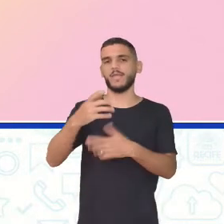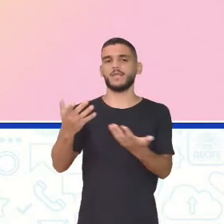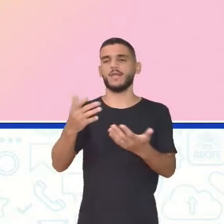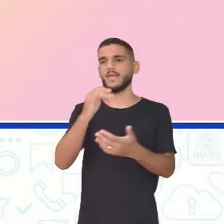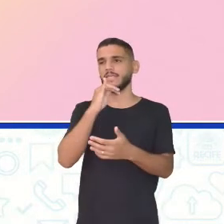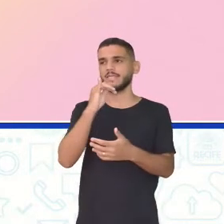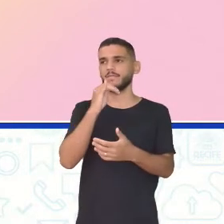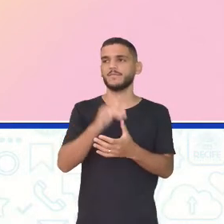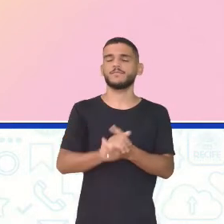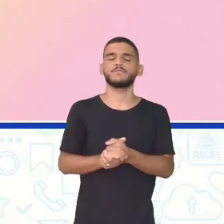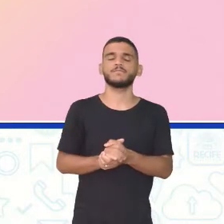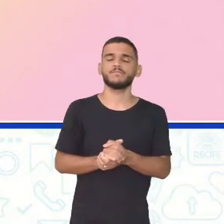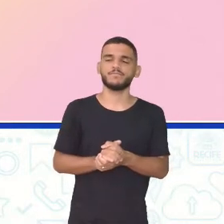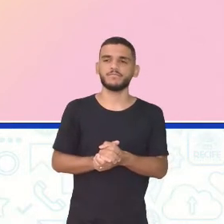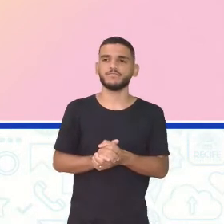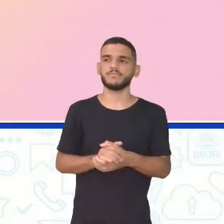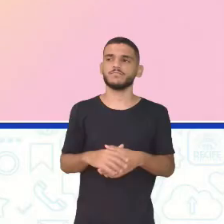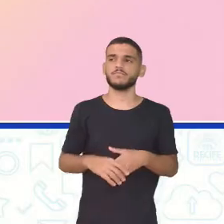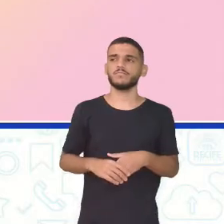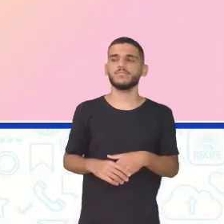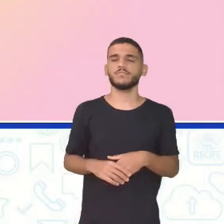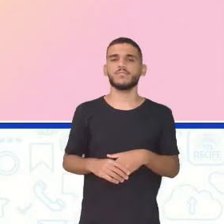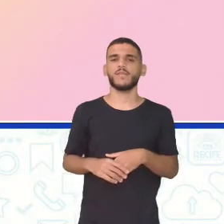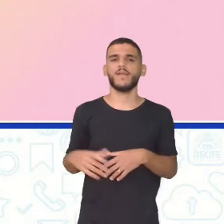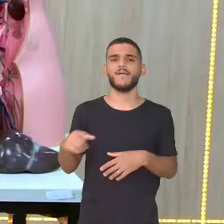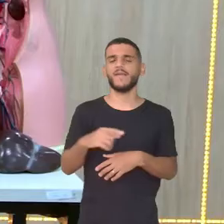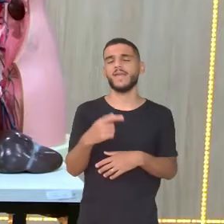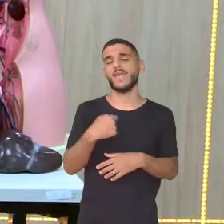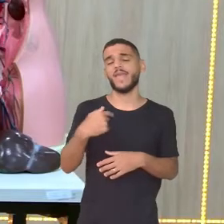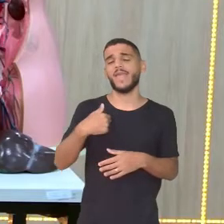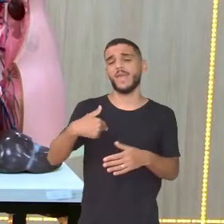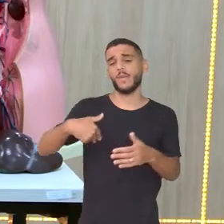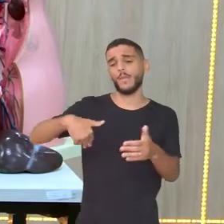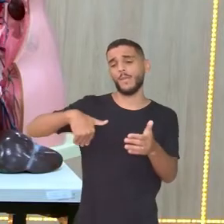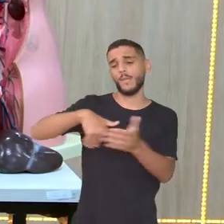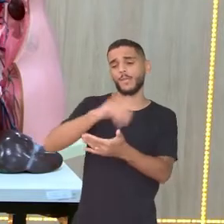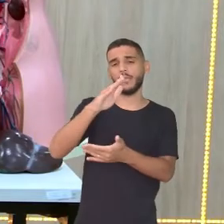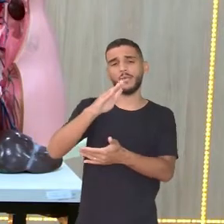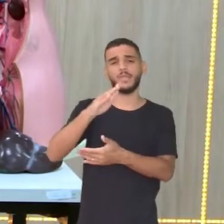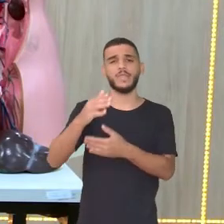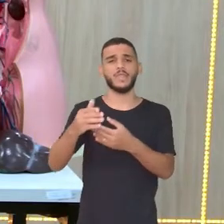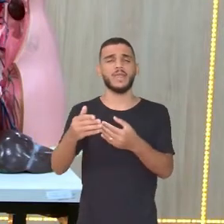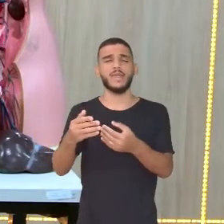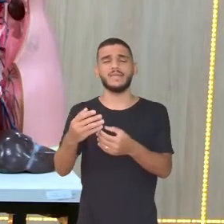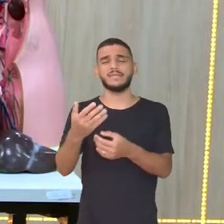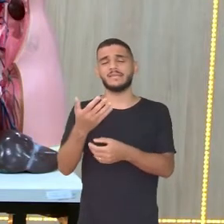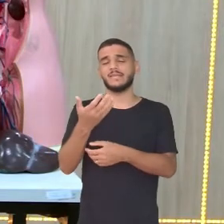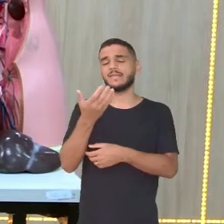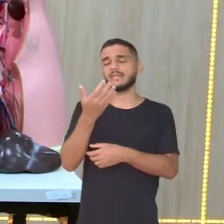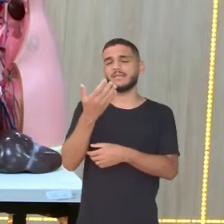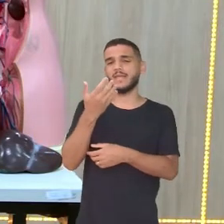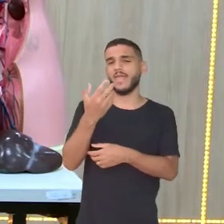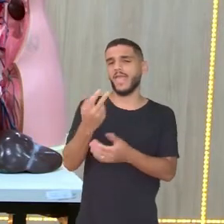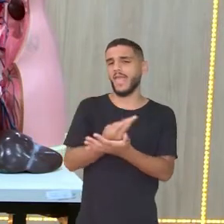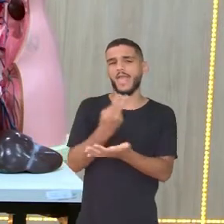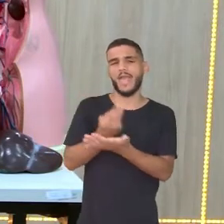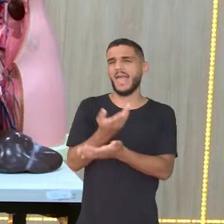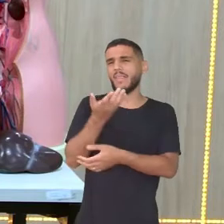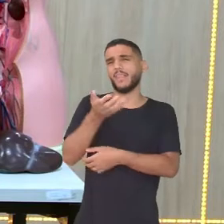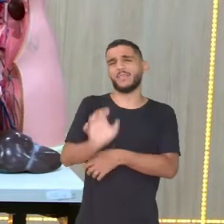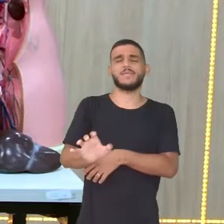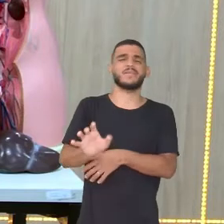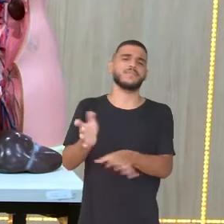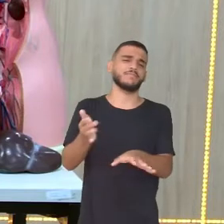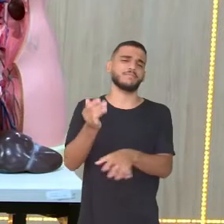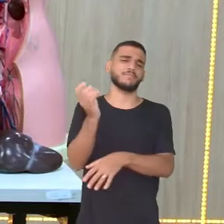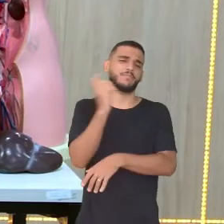na sala de aula de vocês, que você chutou o colega quando passou sem querer. Porque esse movimento da perna, você tem todo o domínio,